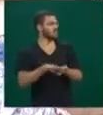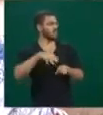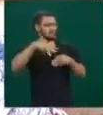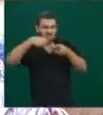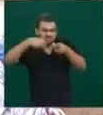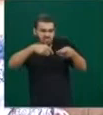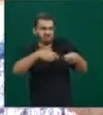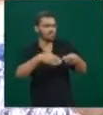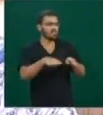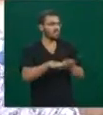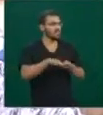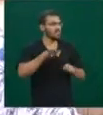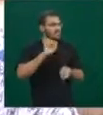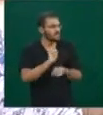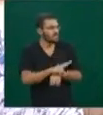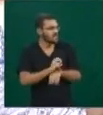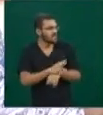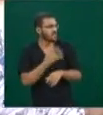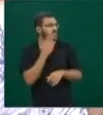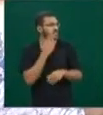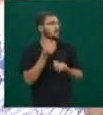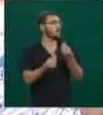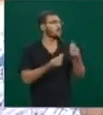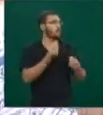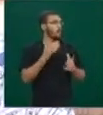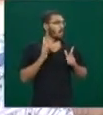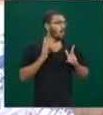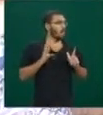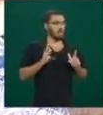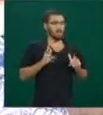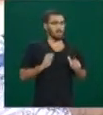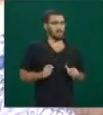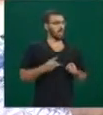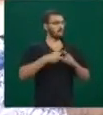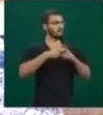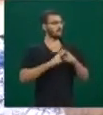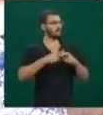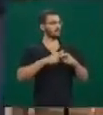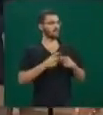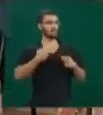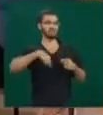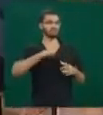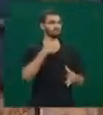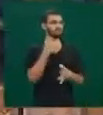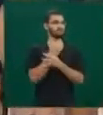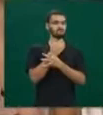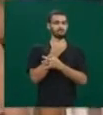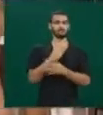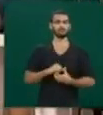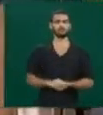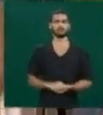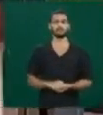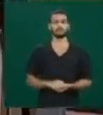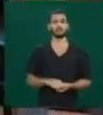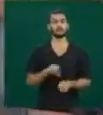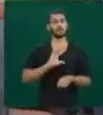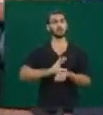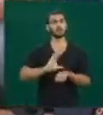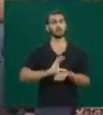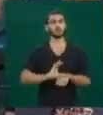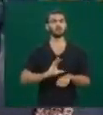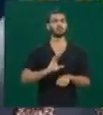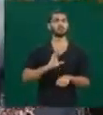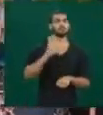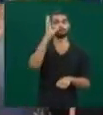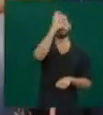bactérias, esporolado, vírus e sabem como esterilizar uma ferramenta, então nós estamos seguras. No curso, os alunos aprendem na teoria e